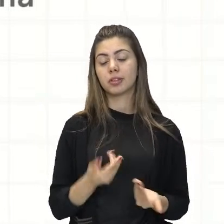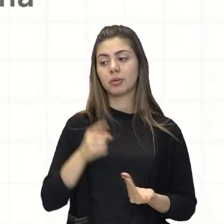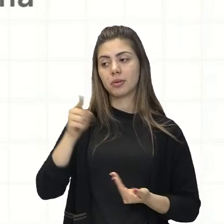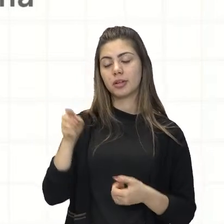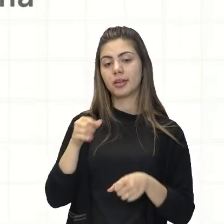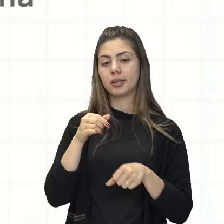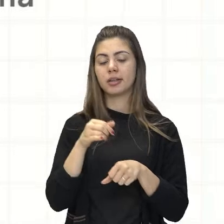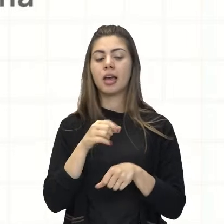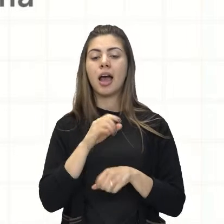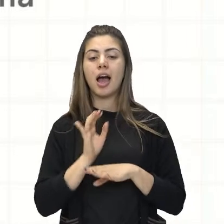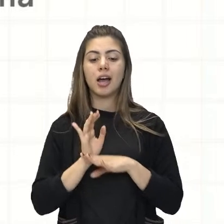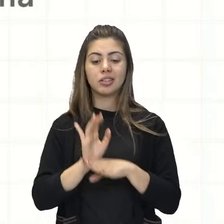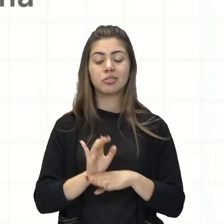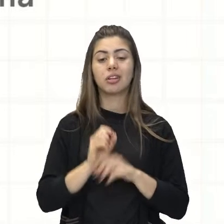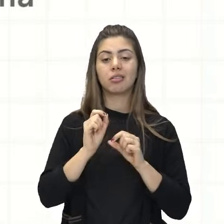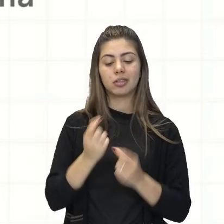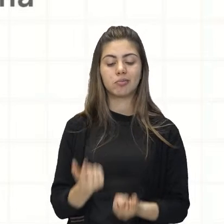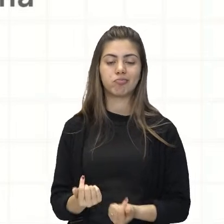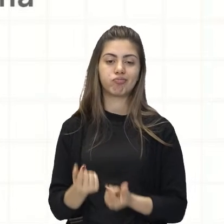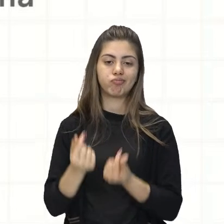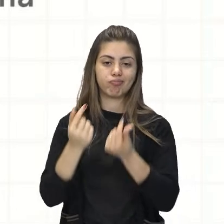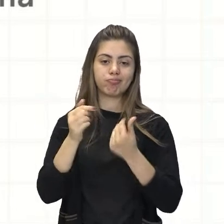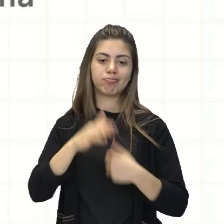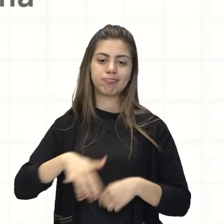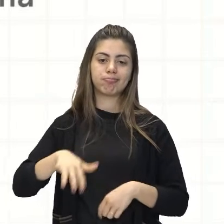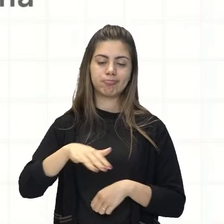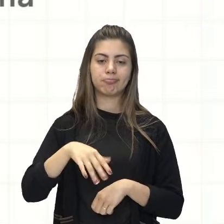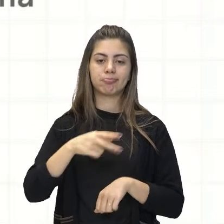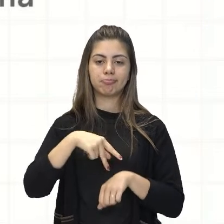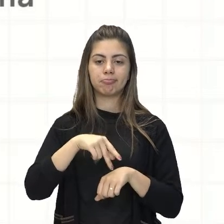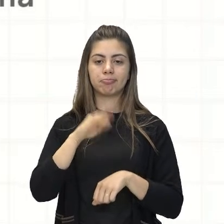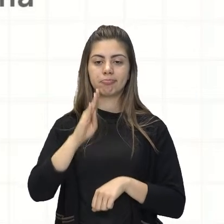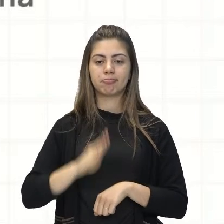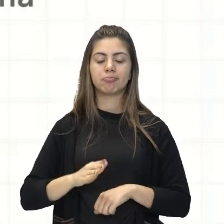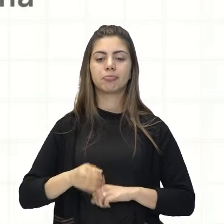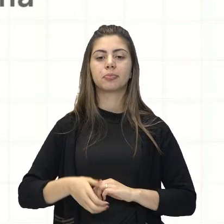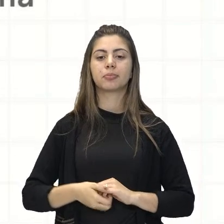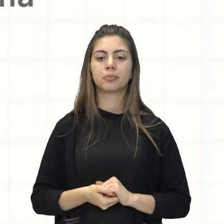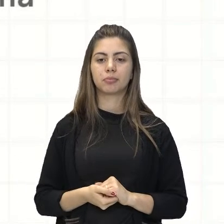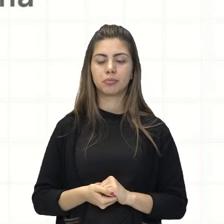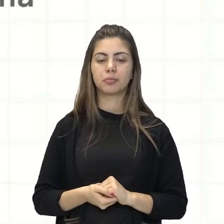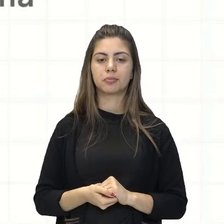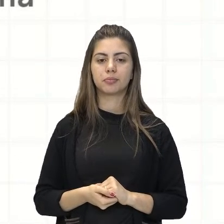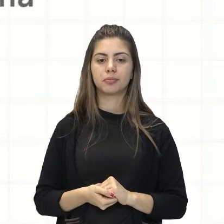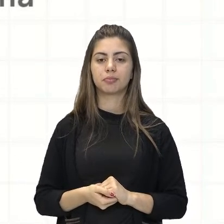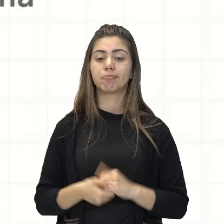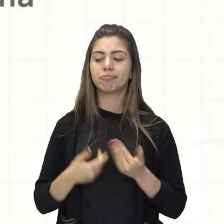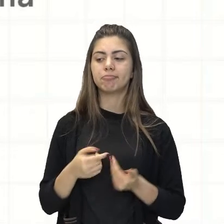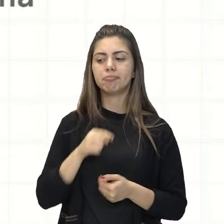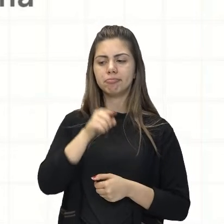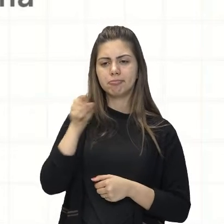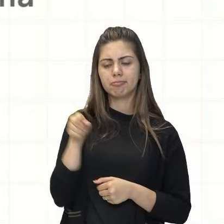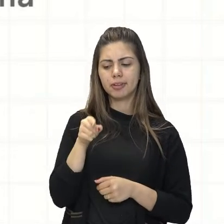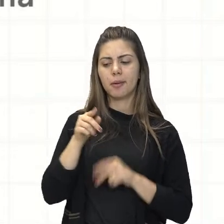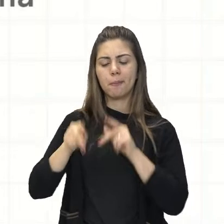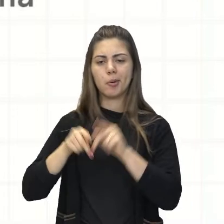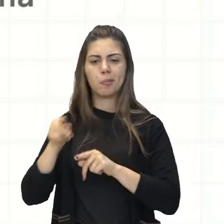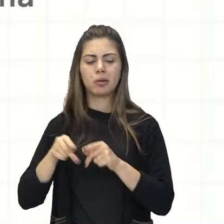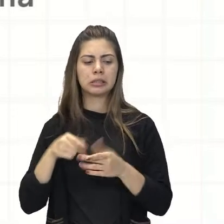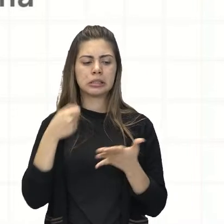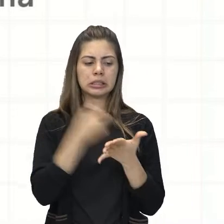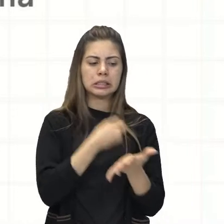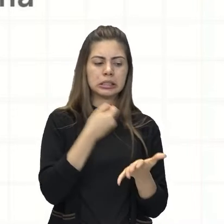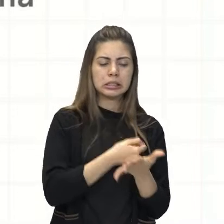práticas econômicas aqui no Brasil. Então, resistência e preservação cultural. Mesmo sob condições